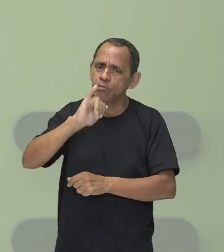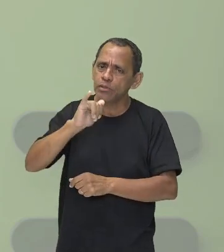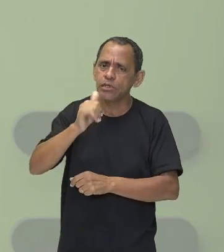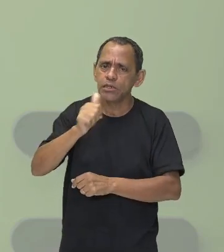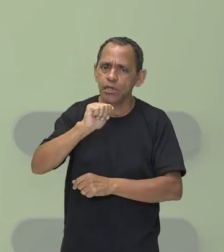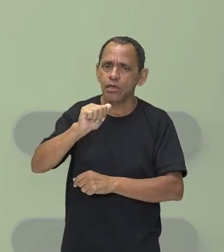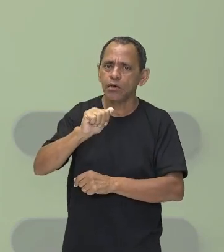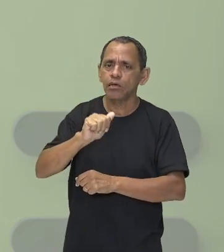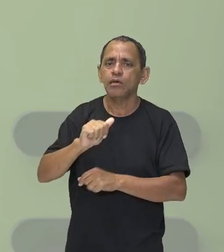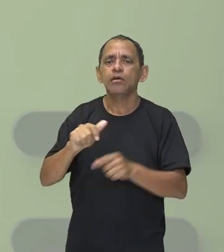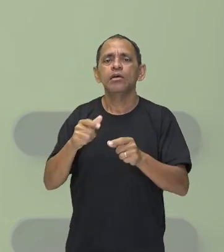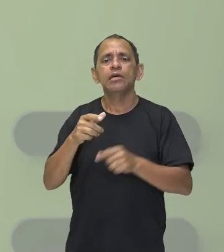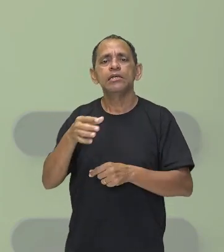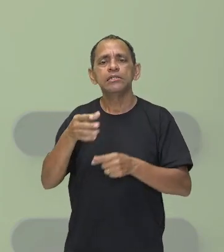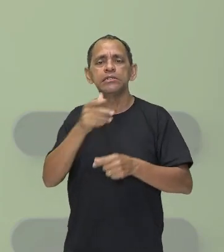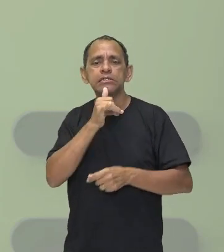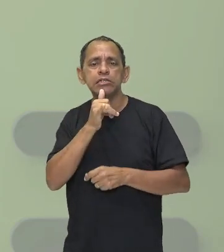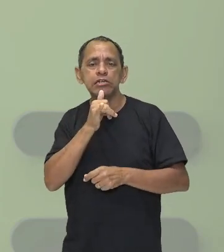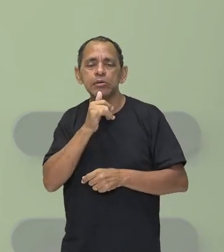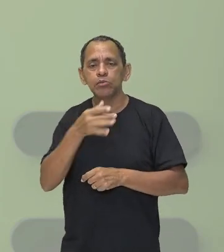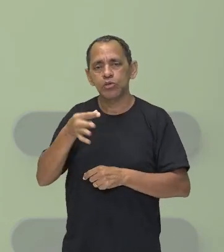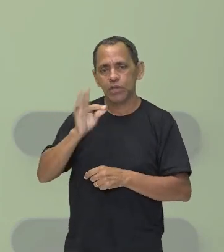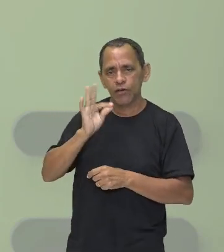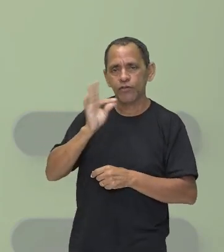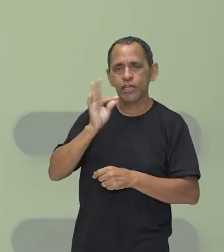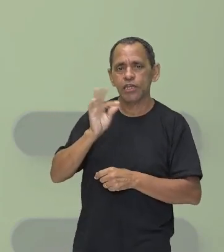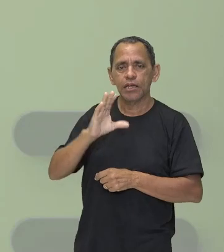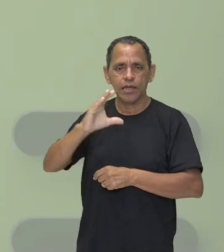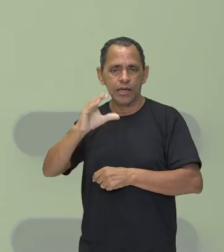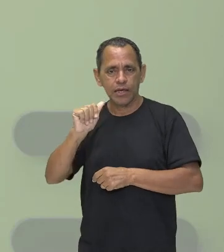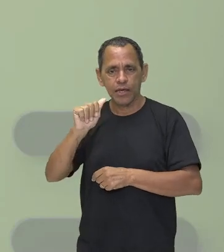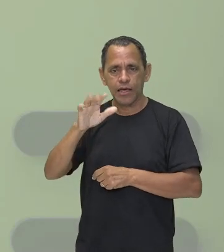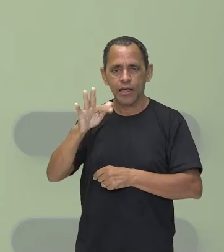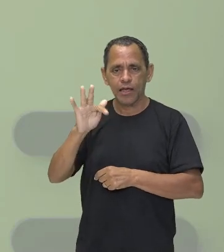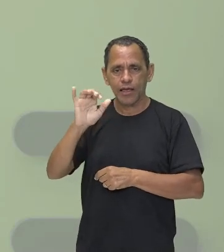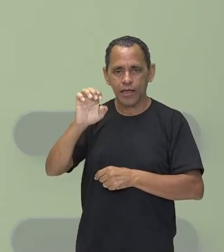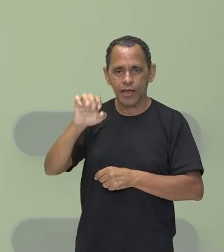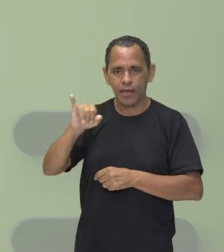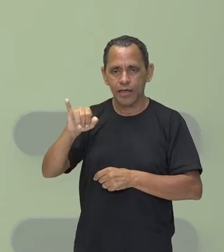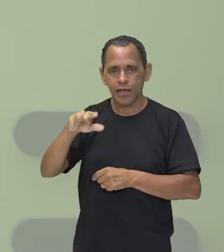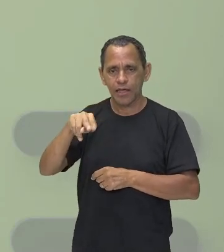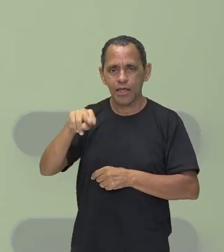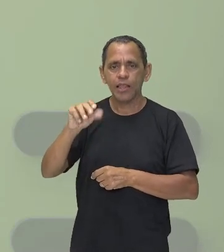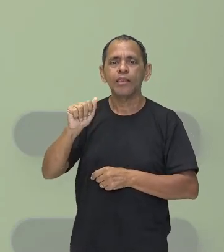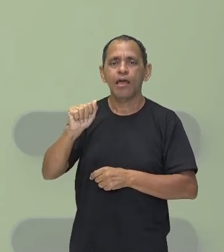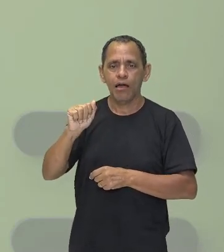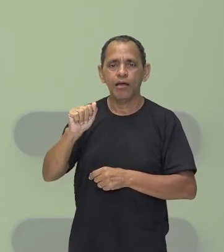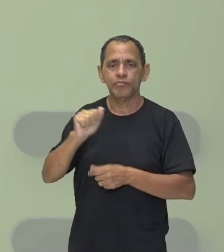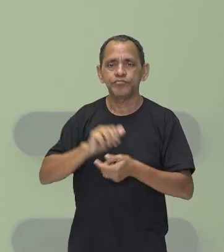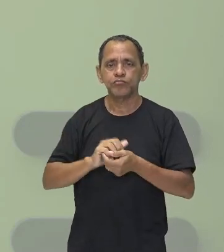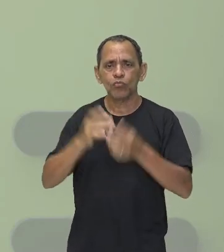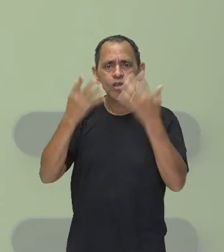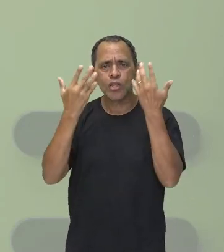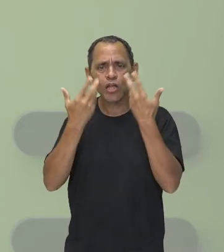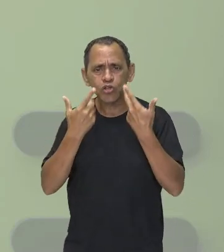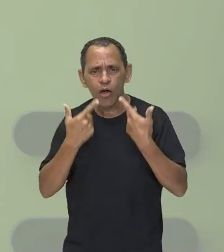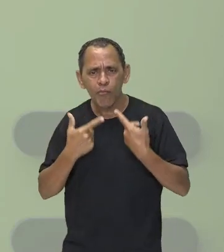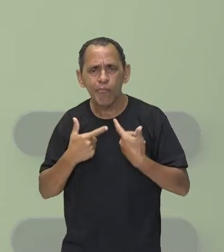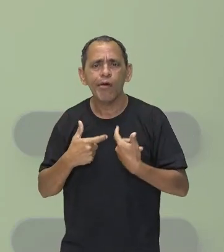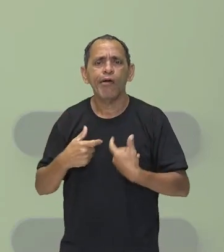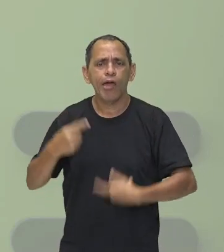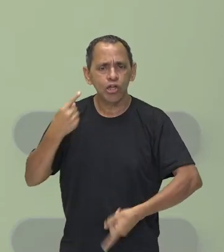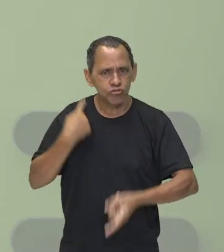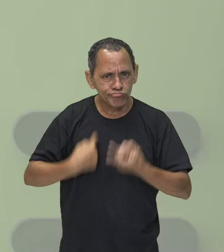gente, né? Ele tem a substância chamada cafeína, que vai ser um estimulante natural, metabólico para o nosso